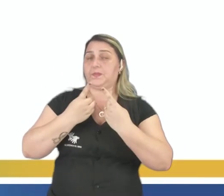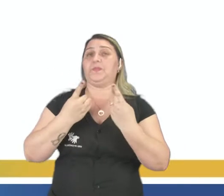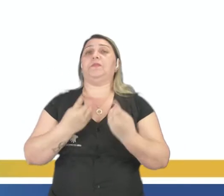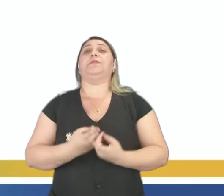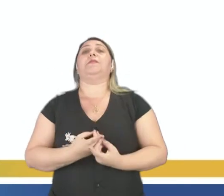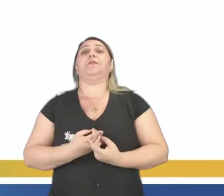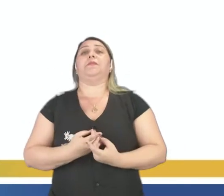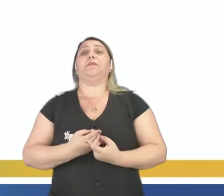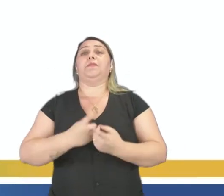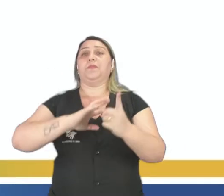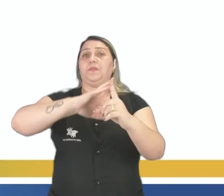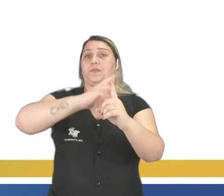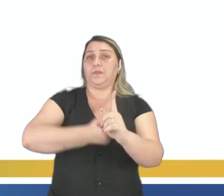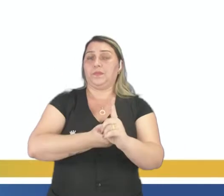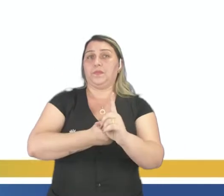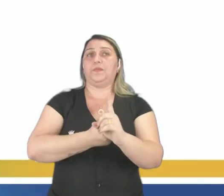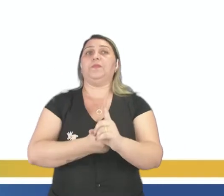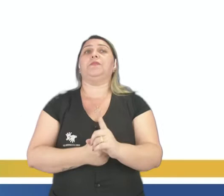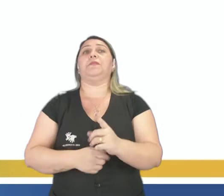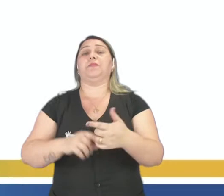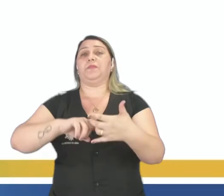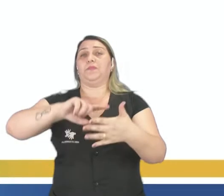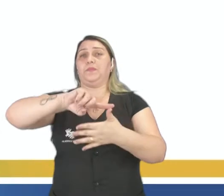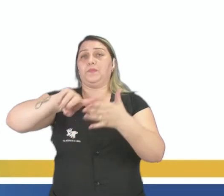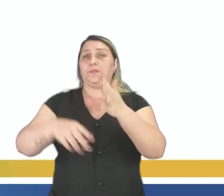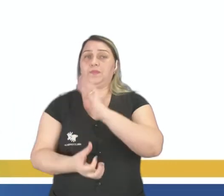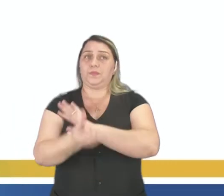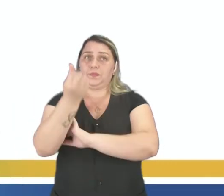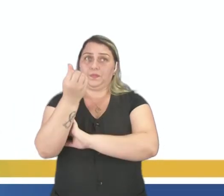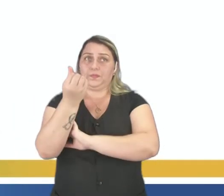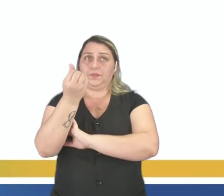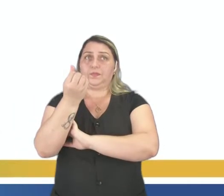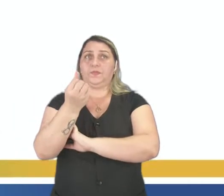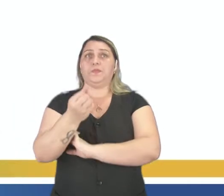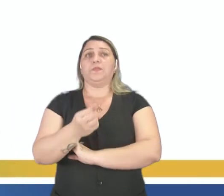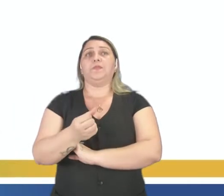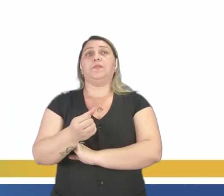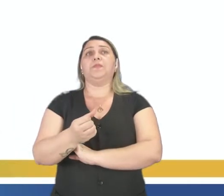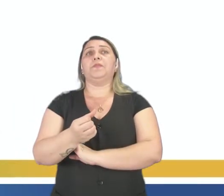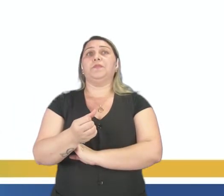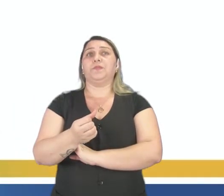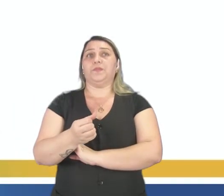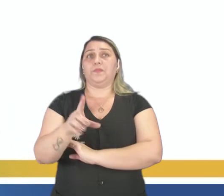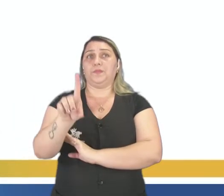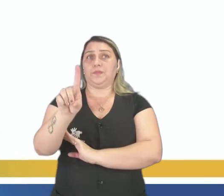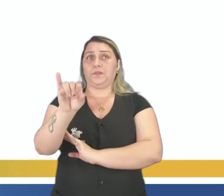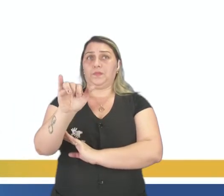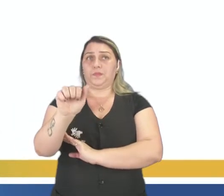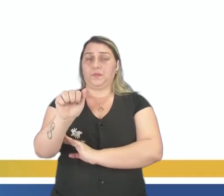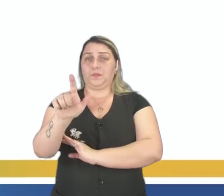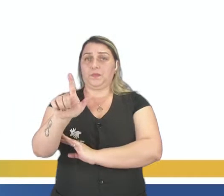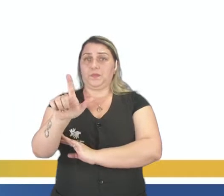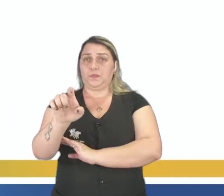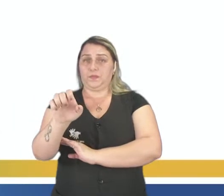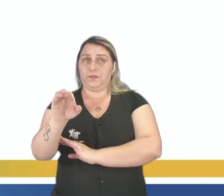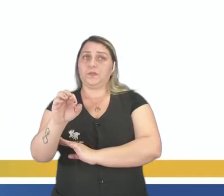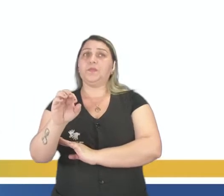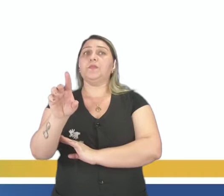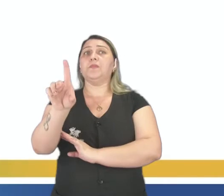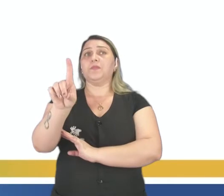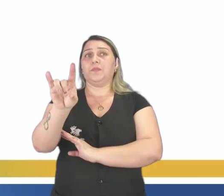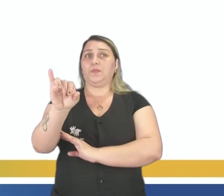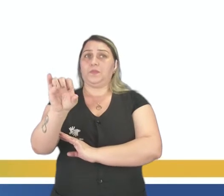dialógicos. Nós temos 6 tipos, que são o dialógico, né? O